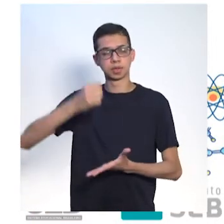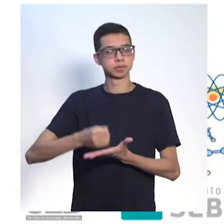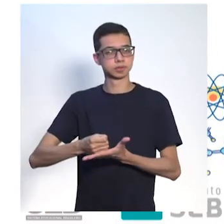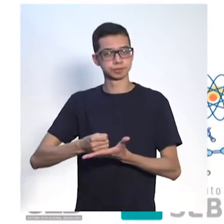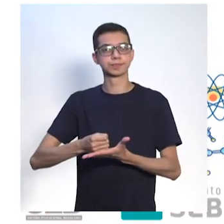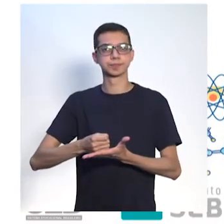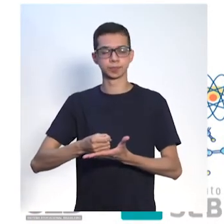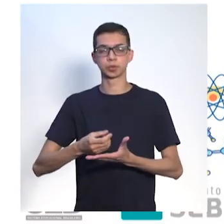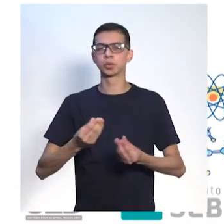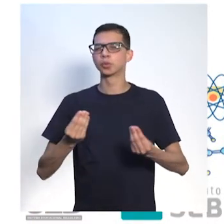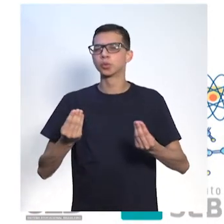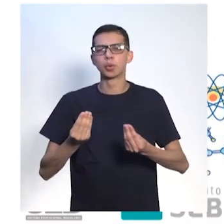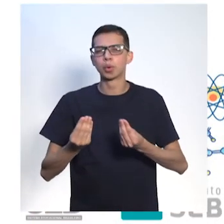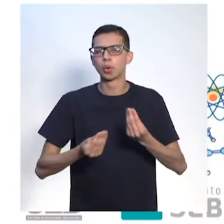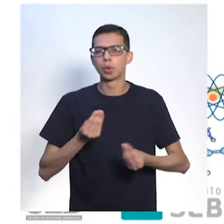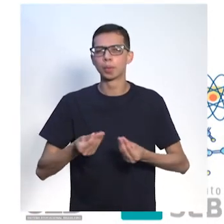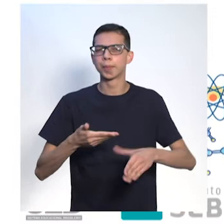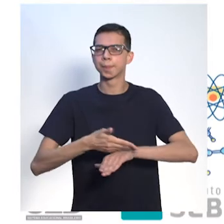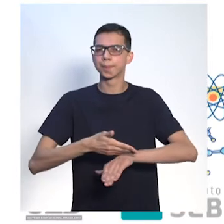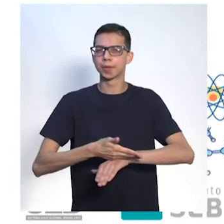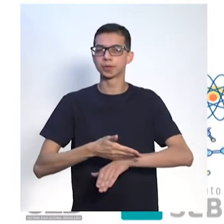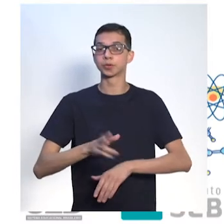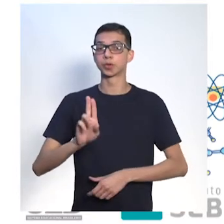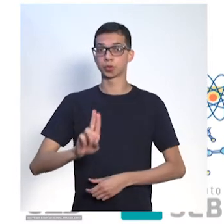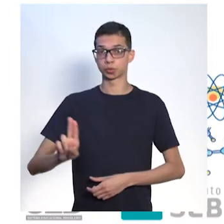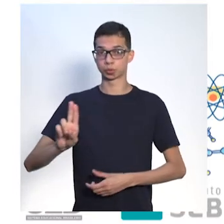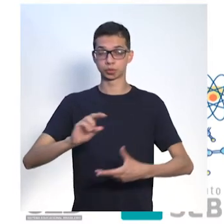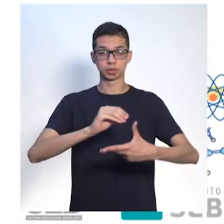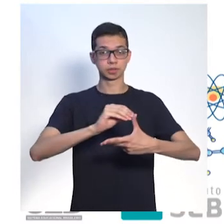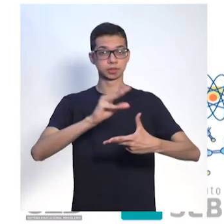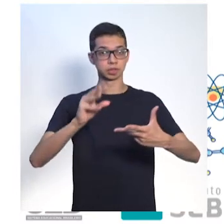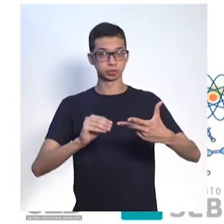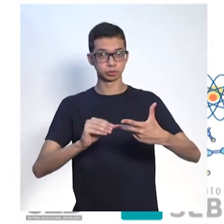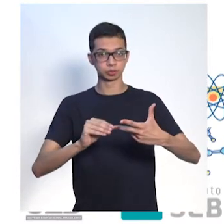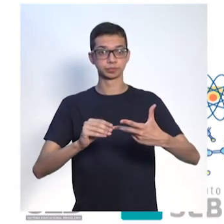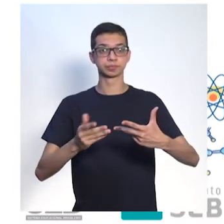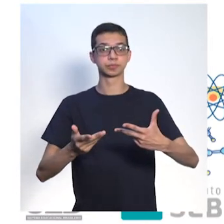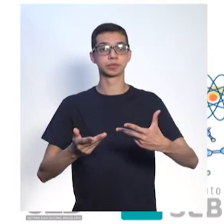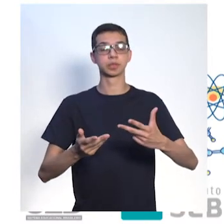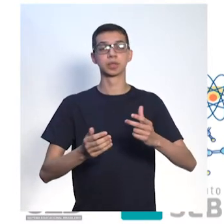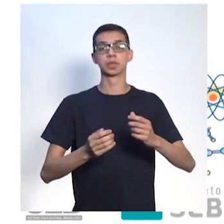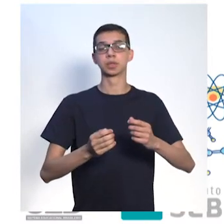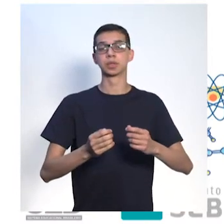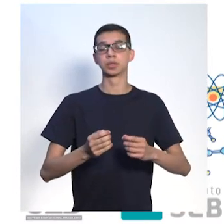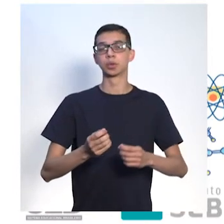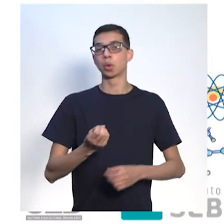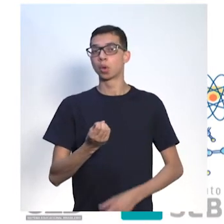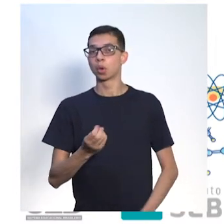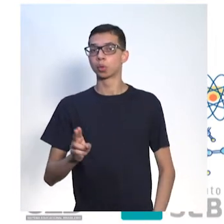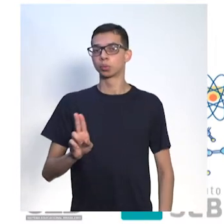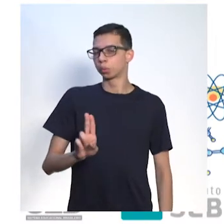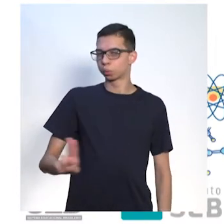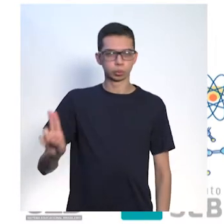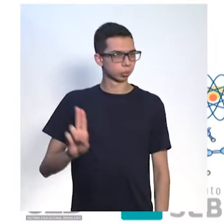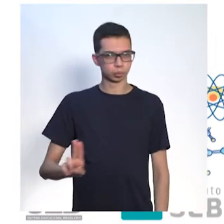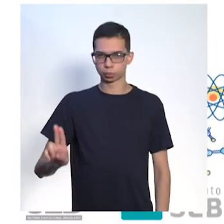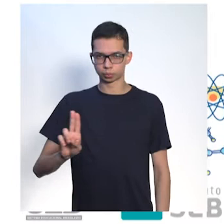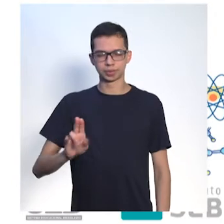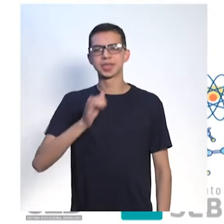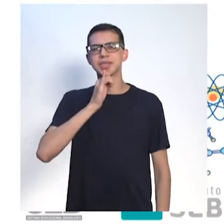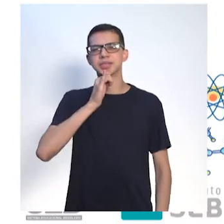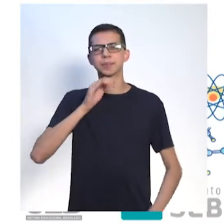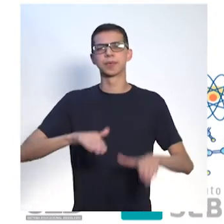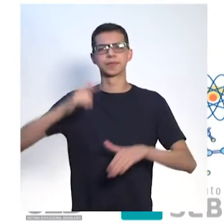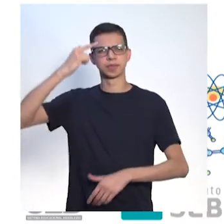certo? Se vai usar o critério que o SISU impôs ou não dentro do edital dele. Pode ser que ele fale: não, desse jeito eu não quero